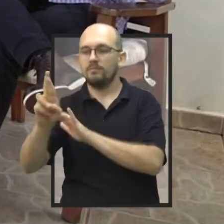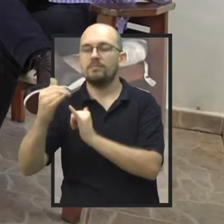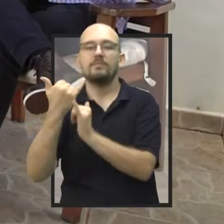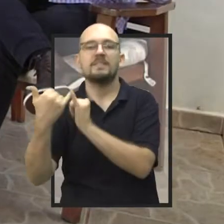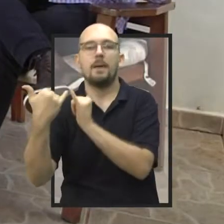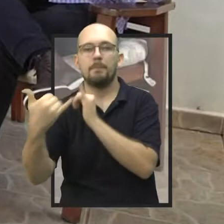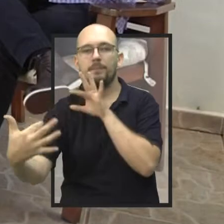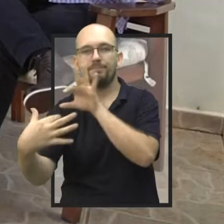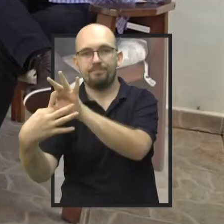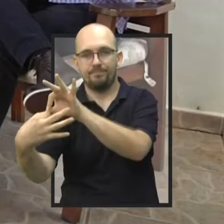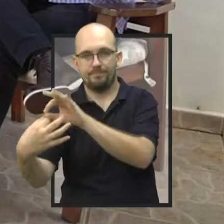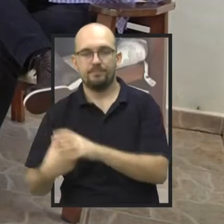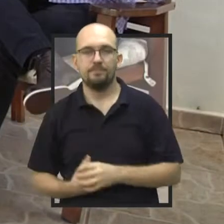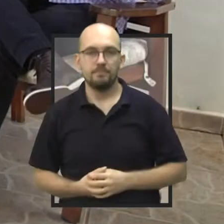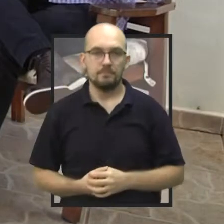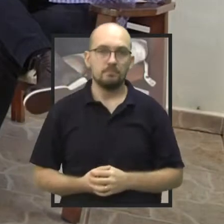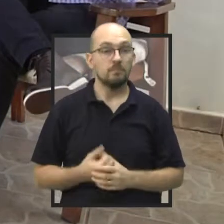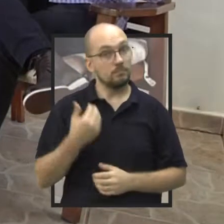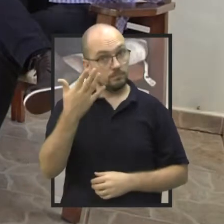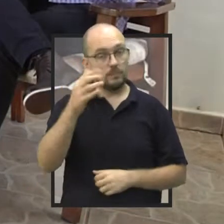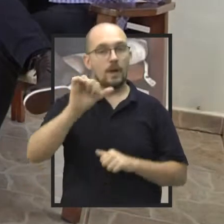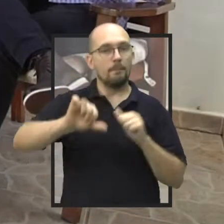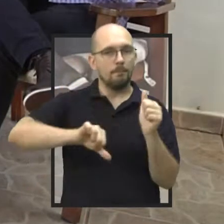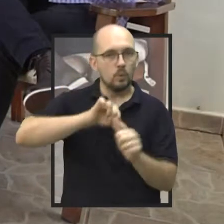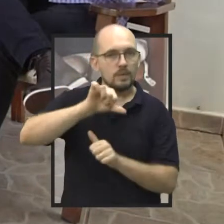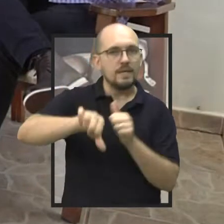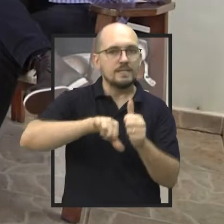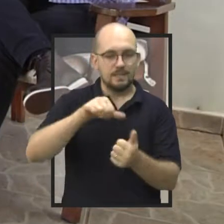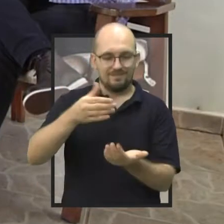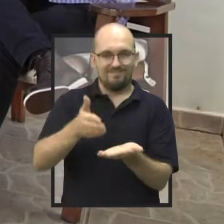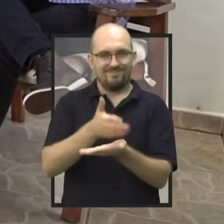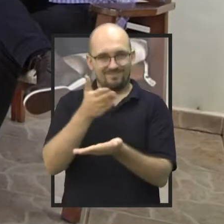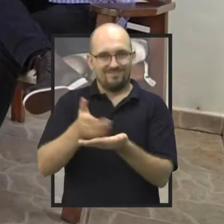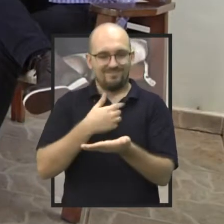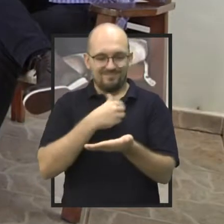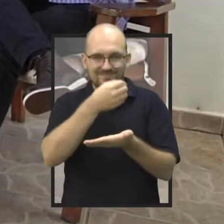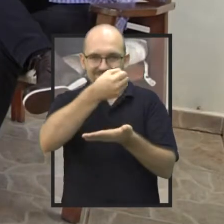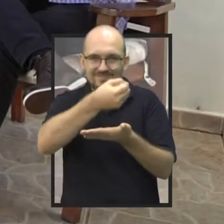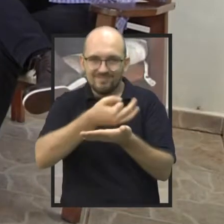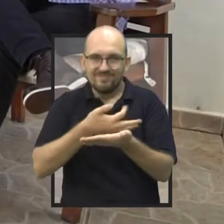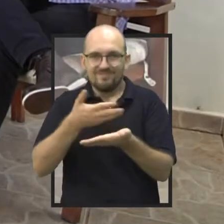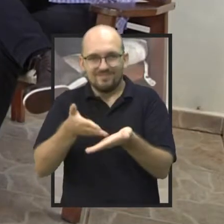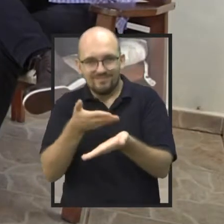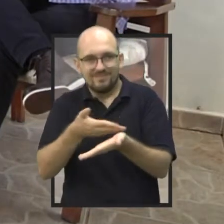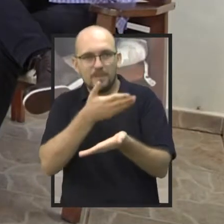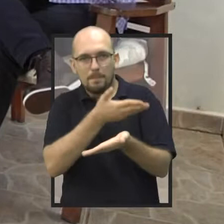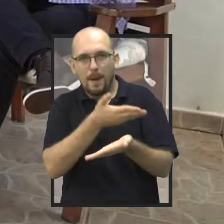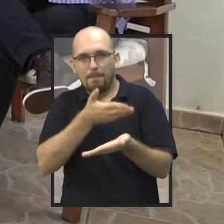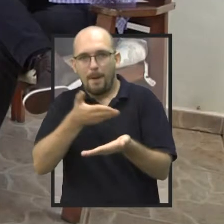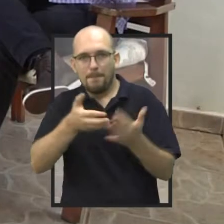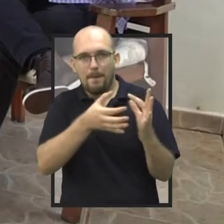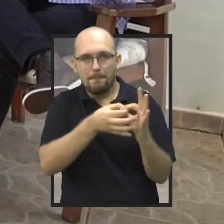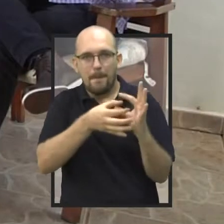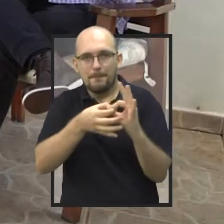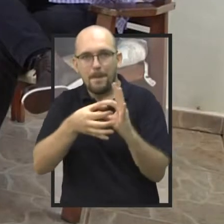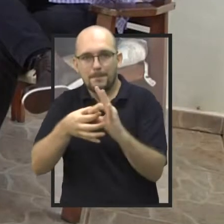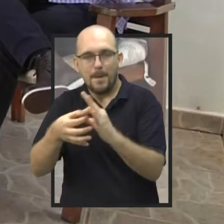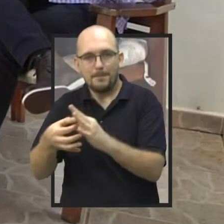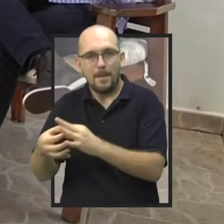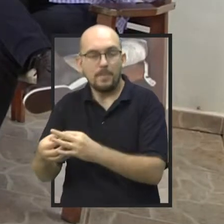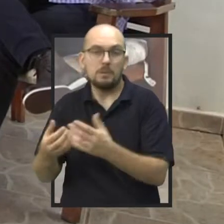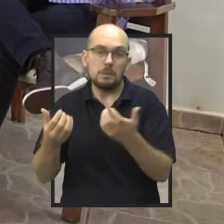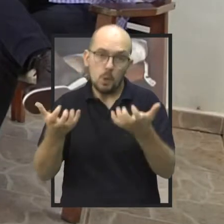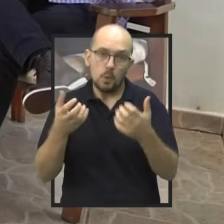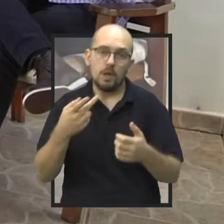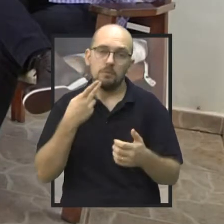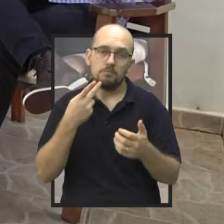mudança estrutural, ela vai aparecendo no livro do senhor paulatinamente, né? E é interligada com outras mudanças. E eu quero falar